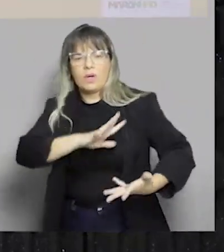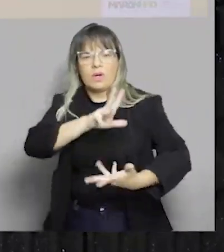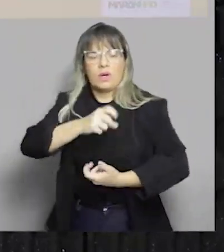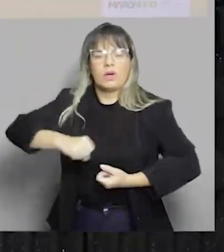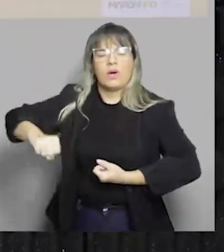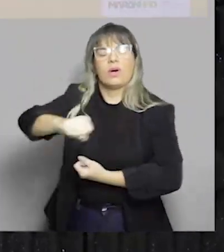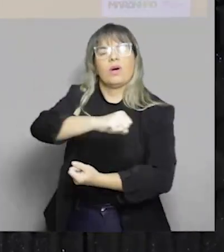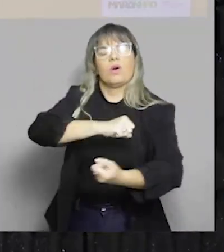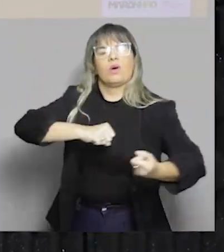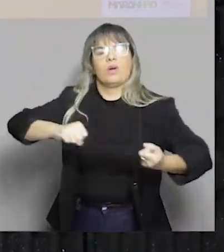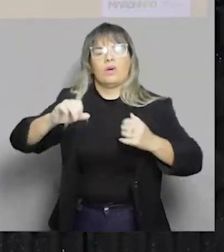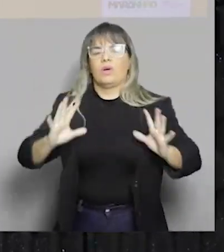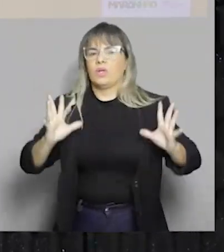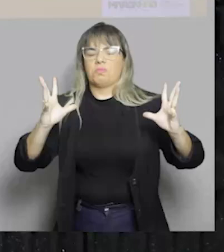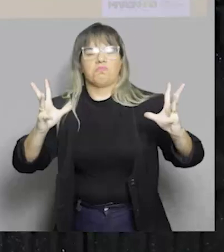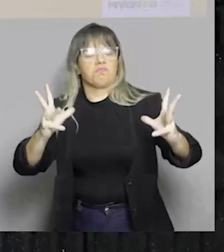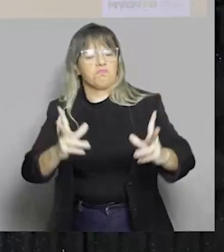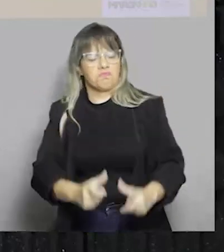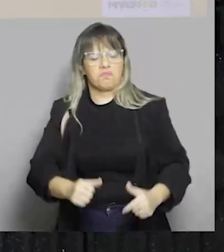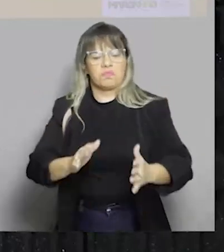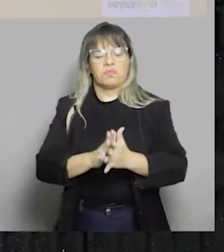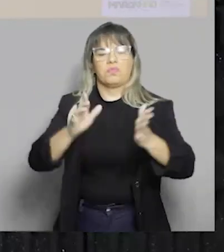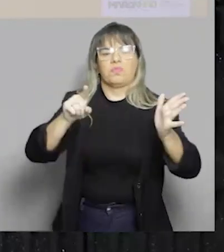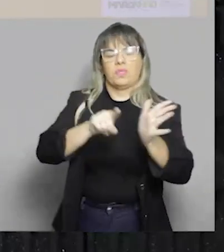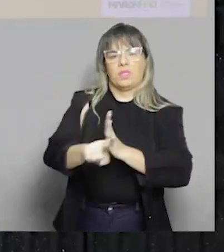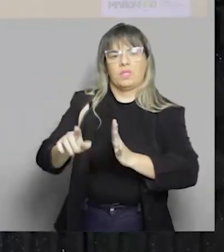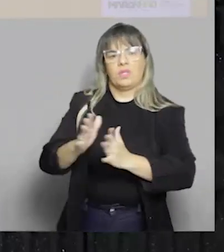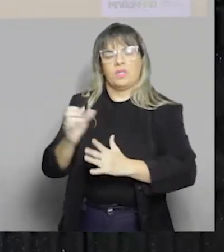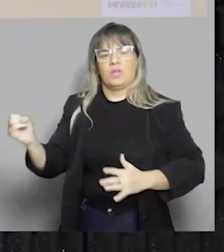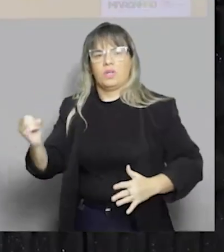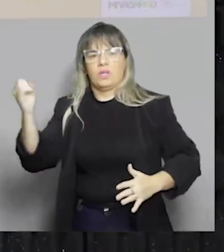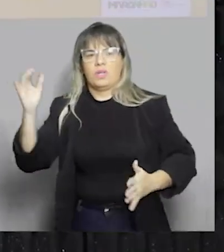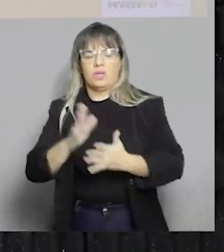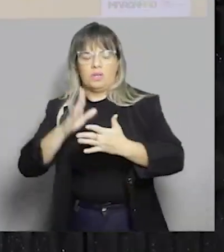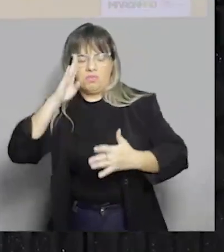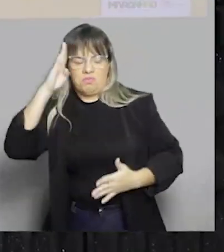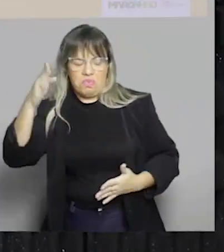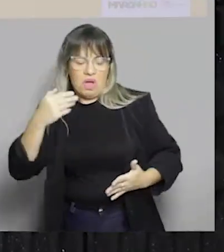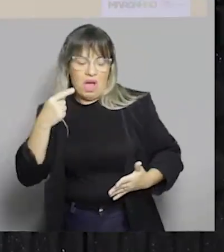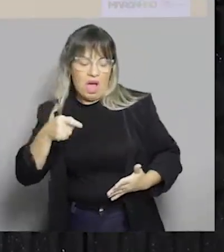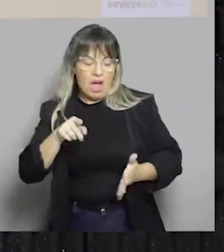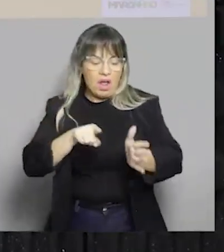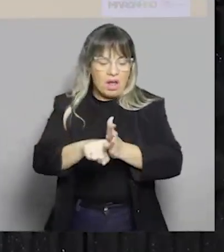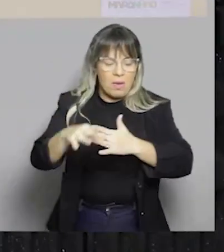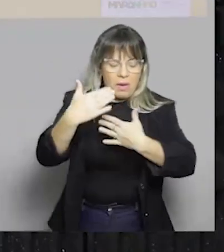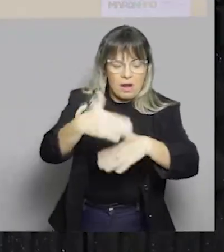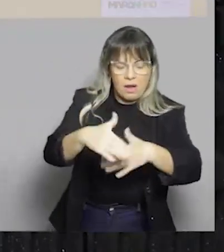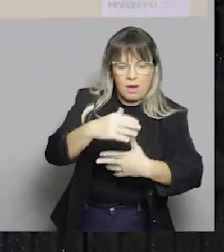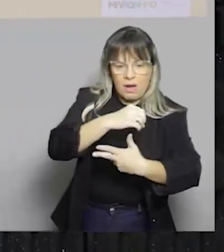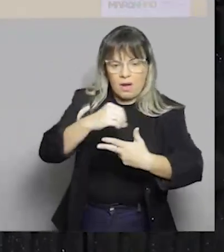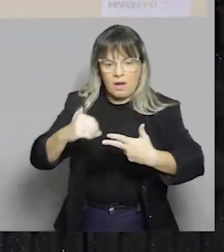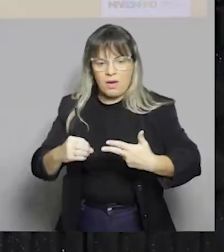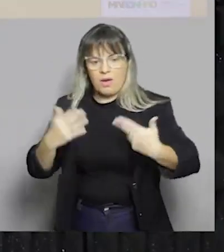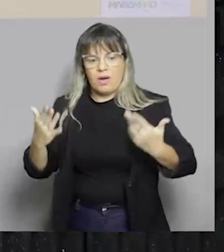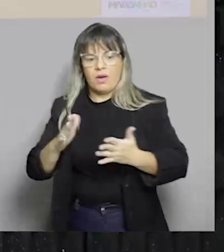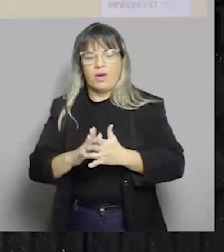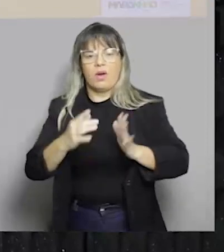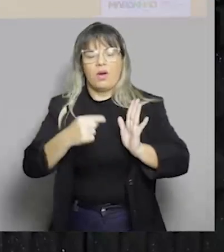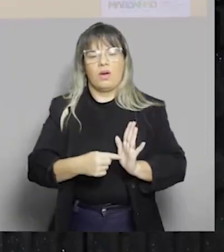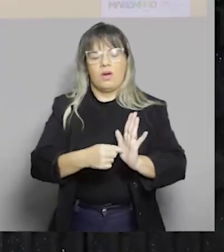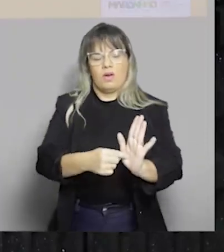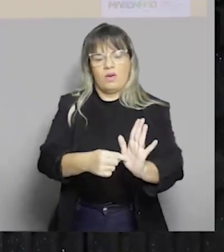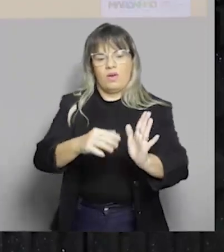sustentabilidade, todas questões muito importantes e, principalmente, muito cobradas no Enem. E hoje eu te trouxe uma questão do